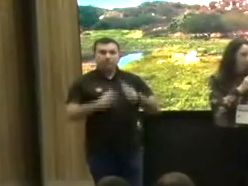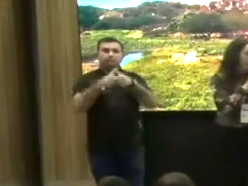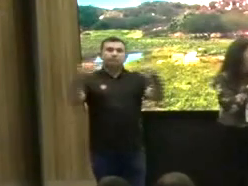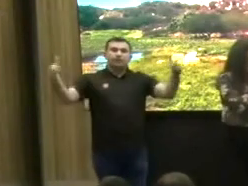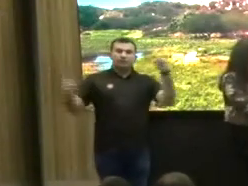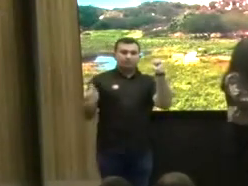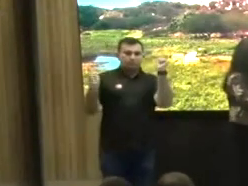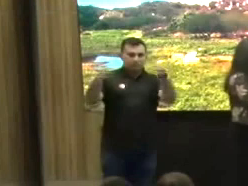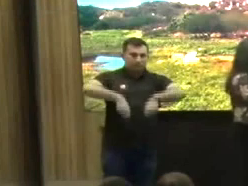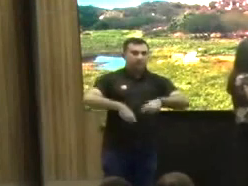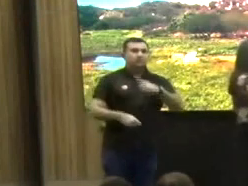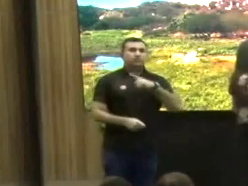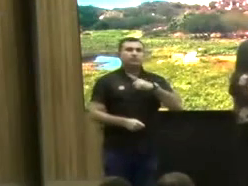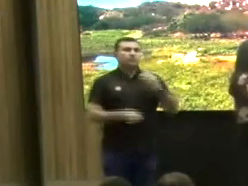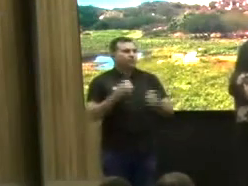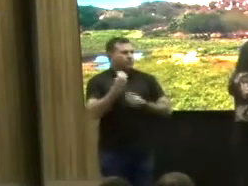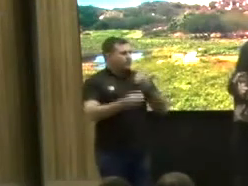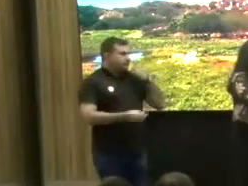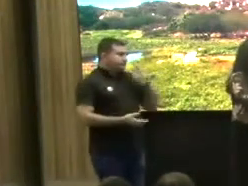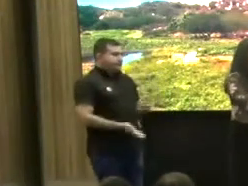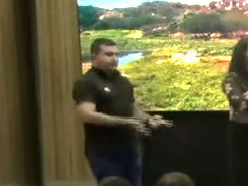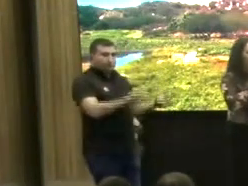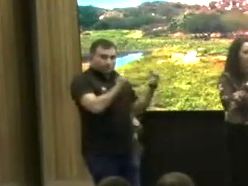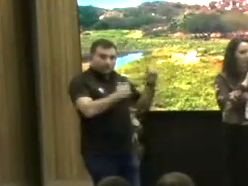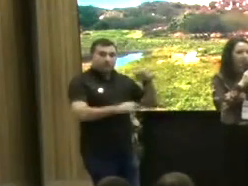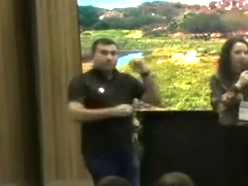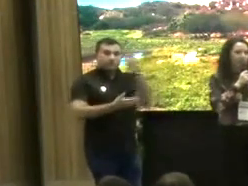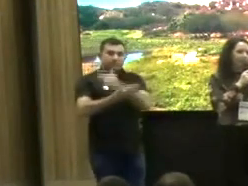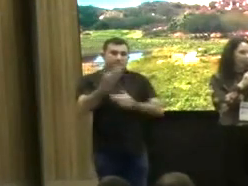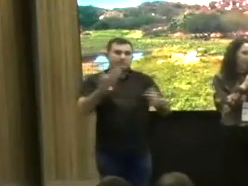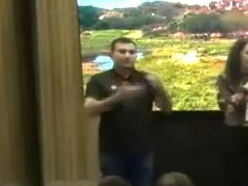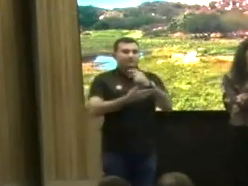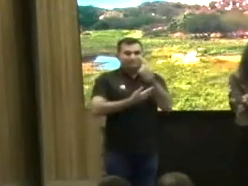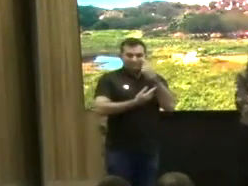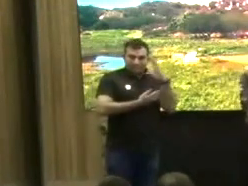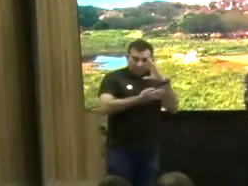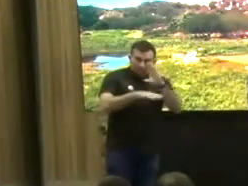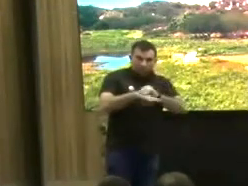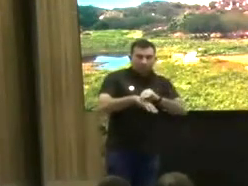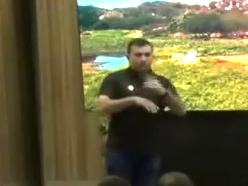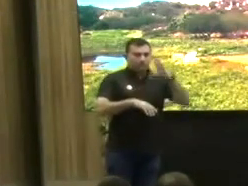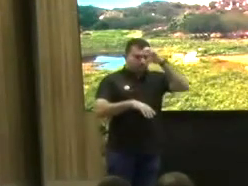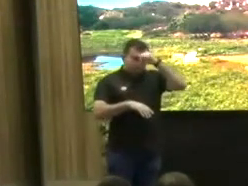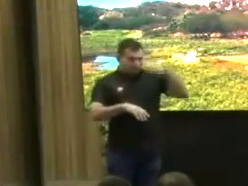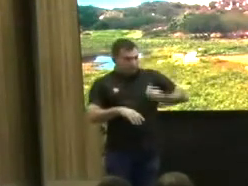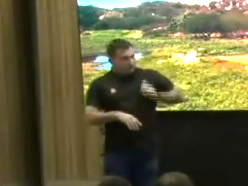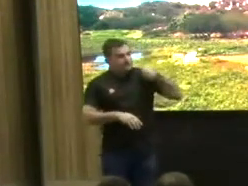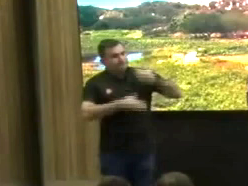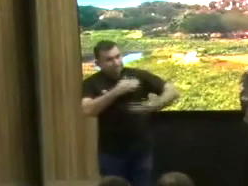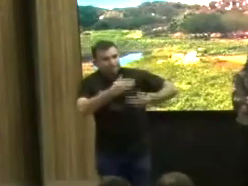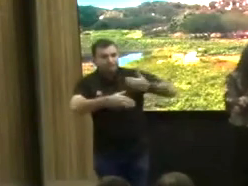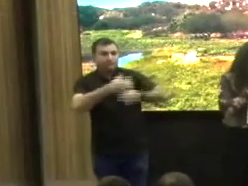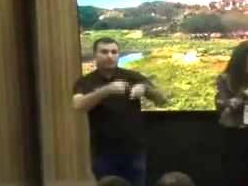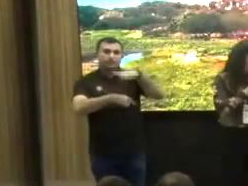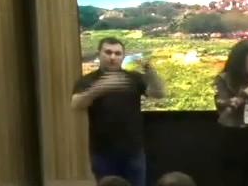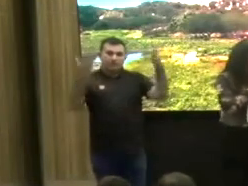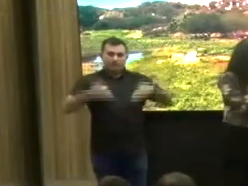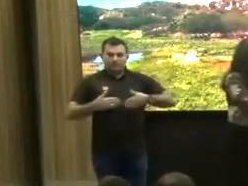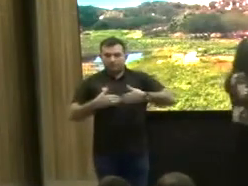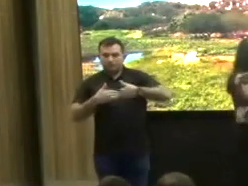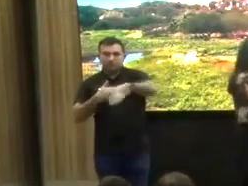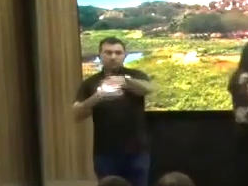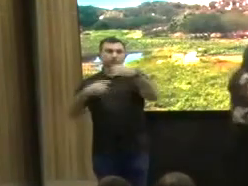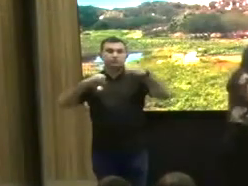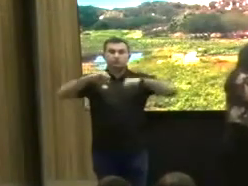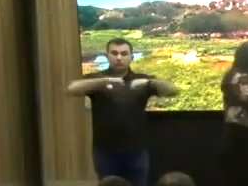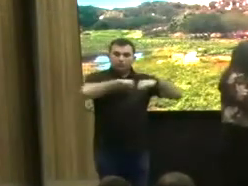plena. Então, acho que ele retrata muito bem essa ideia de aprendizagem ao longo da vida que será discutida a partir de agora.